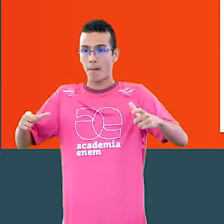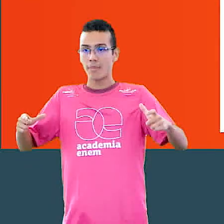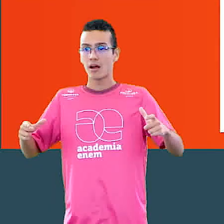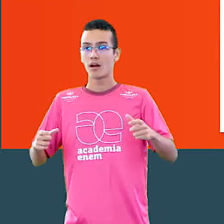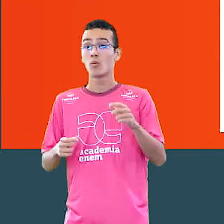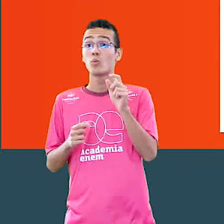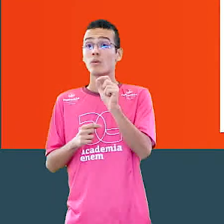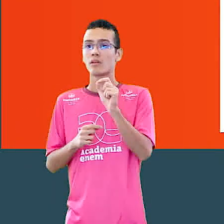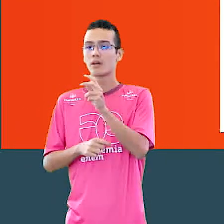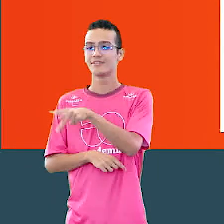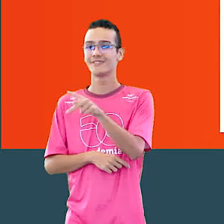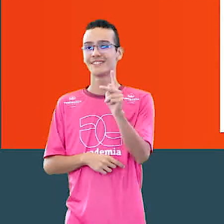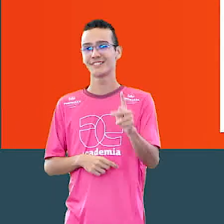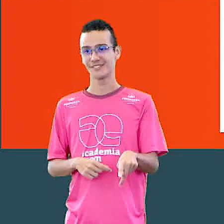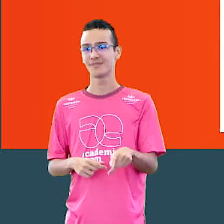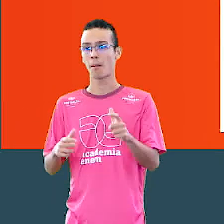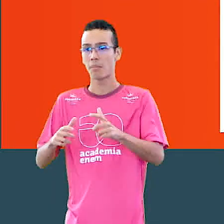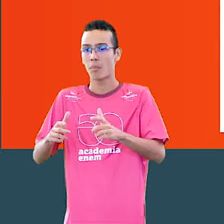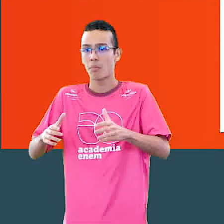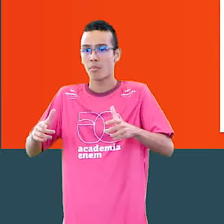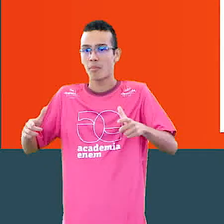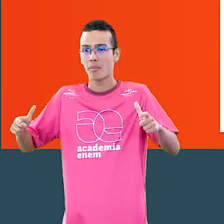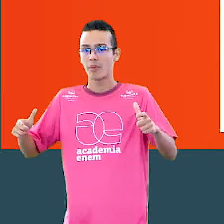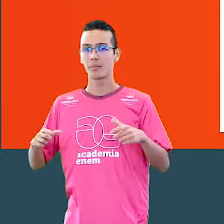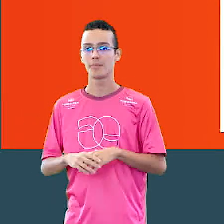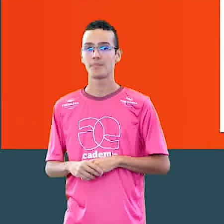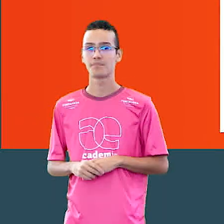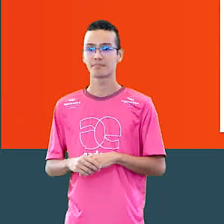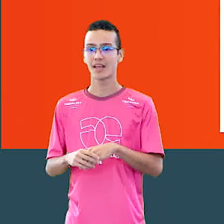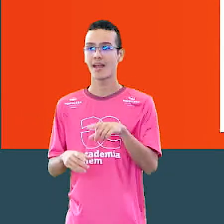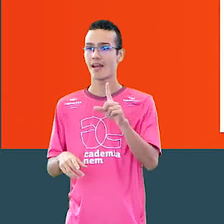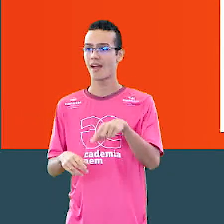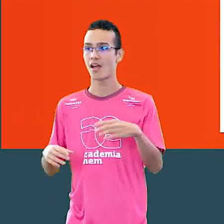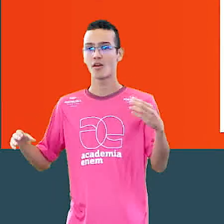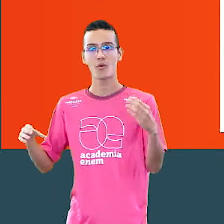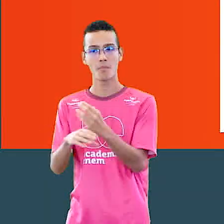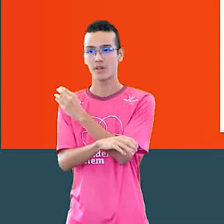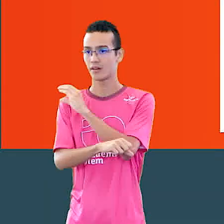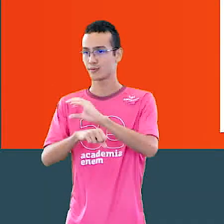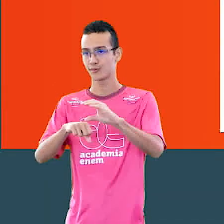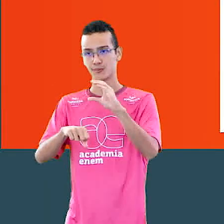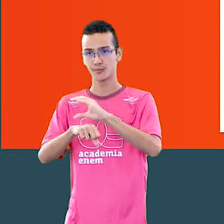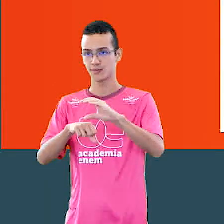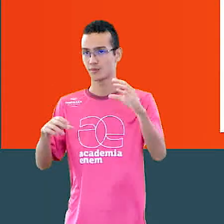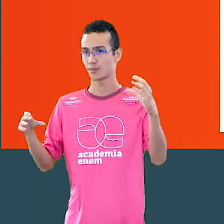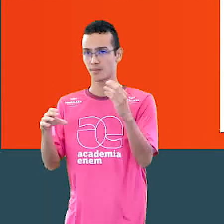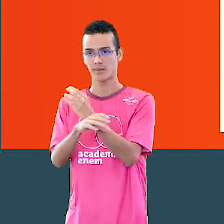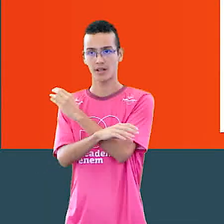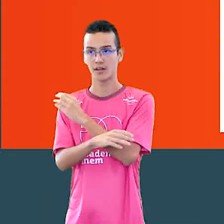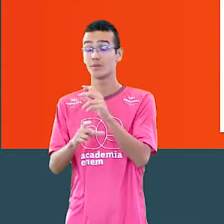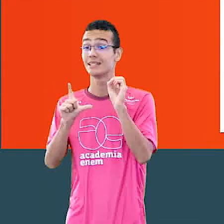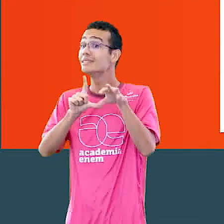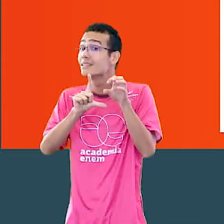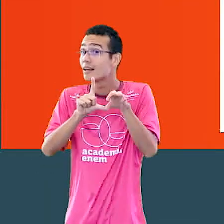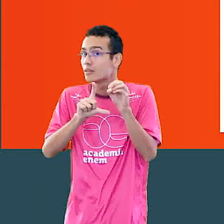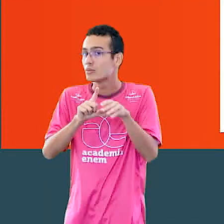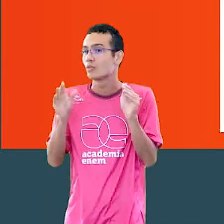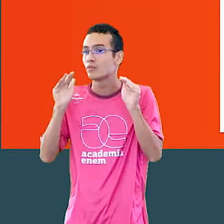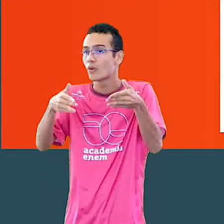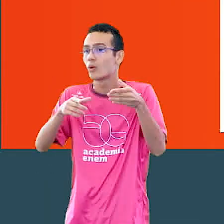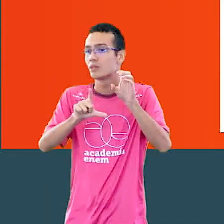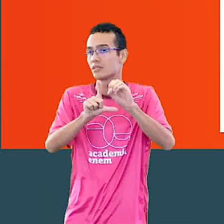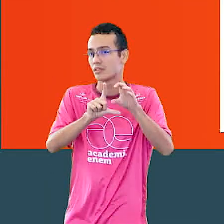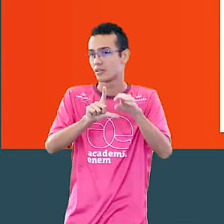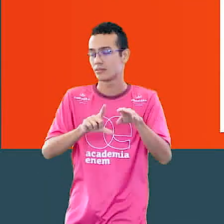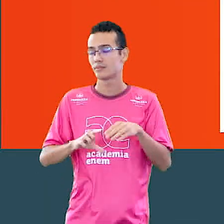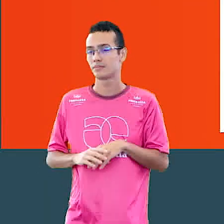Então, essa bolsa é para o curso todo, do começo ao fim, e ainda tem uma poupança. Depois que criaram o pé